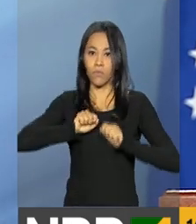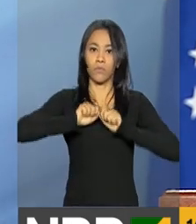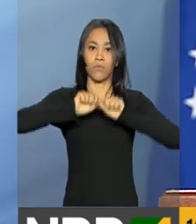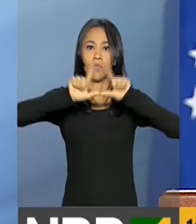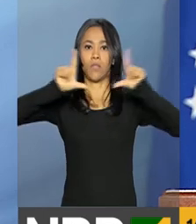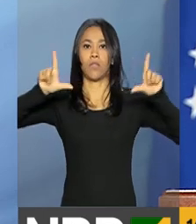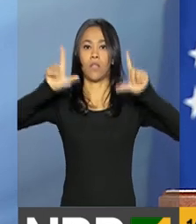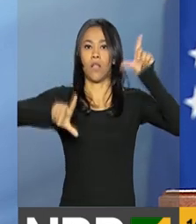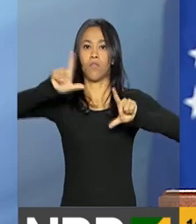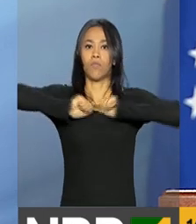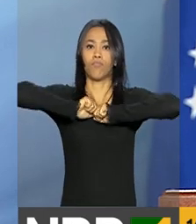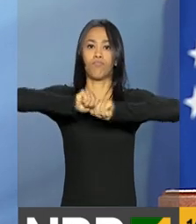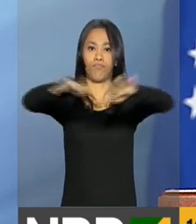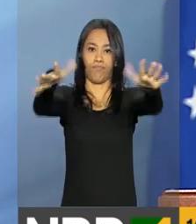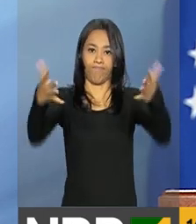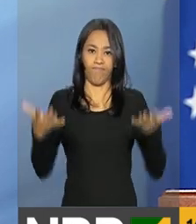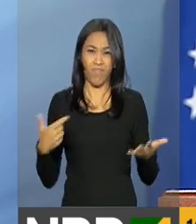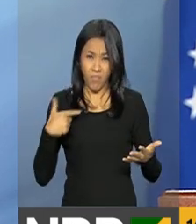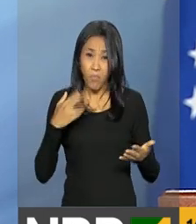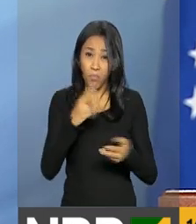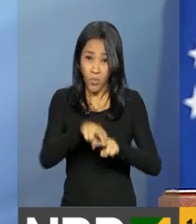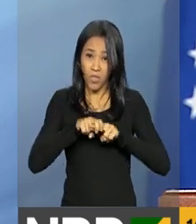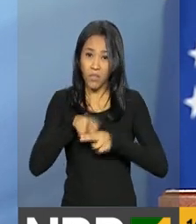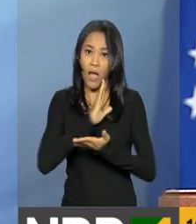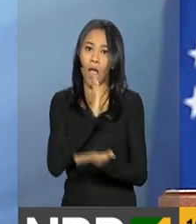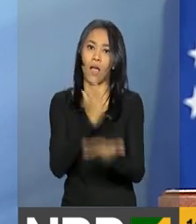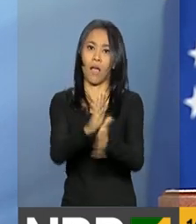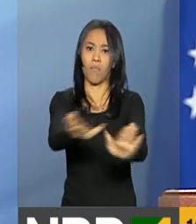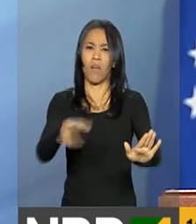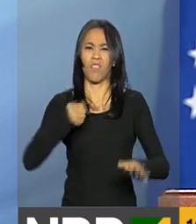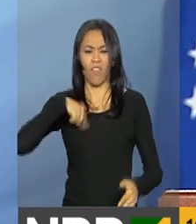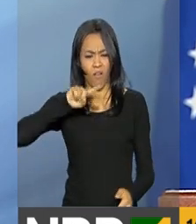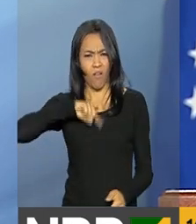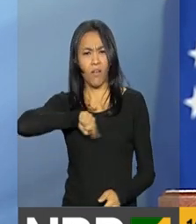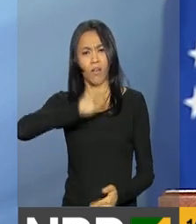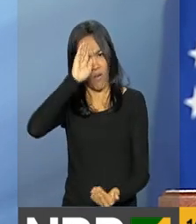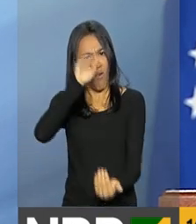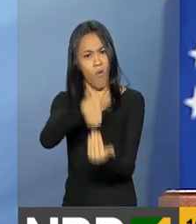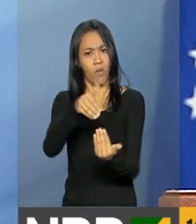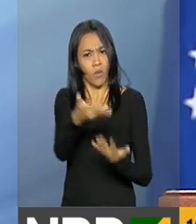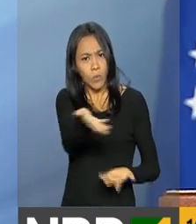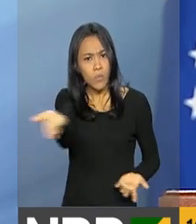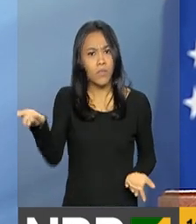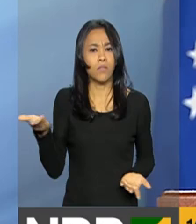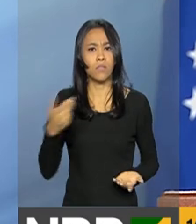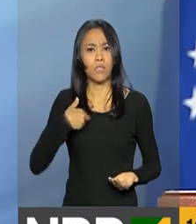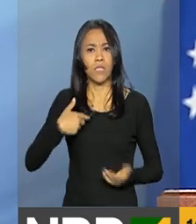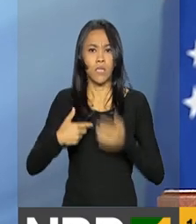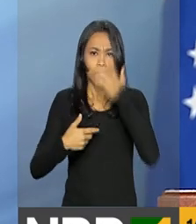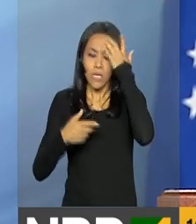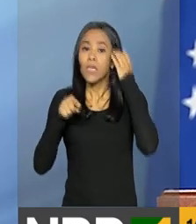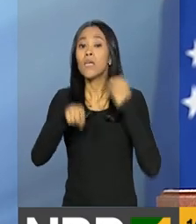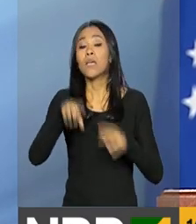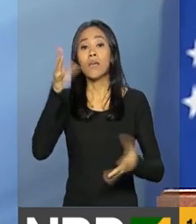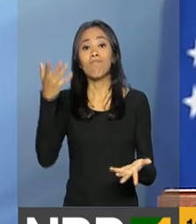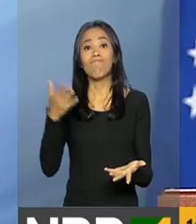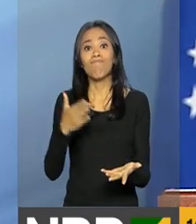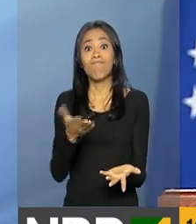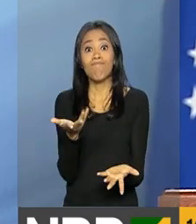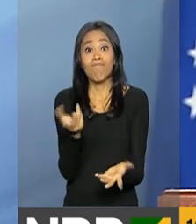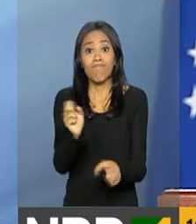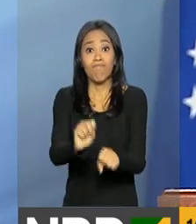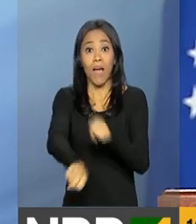chega, basta. Nós não vamos aceitar que matem nosso presente,